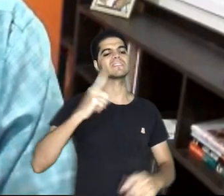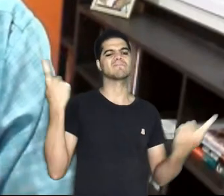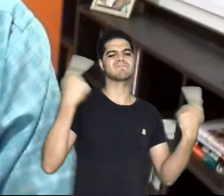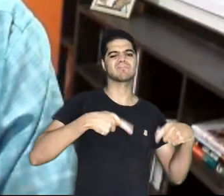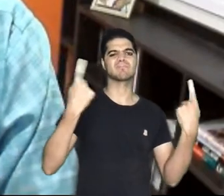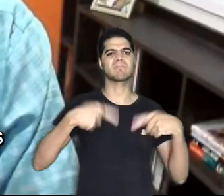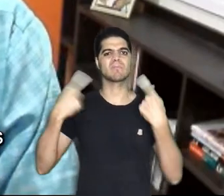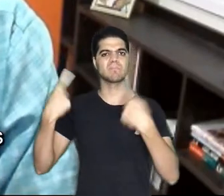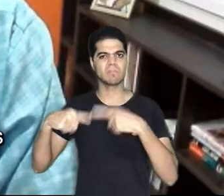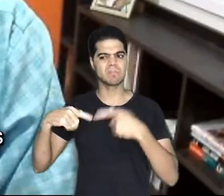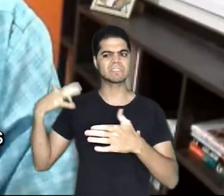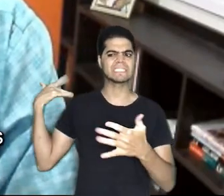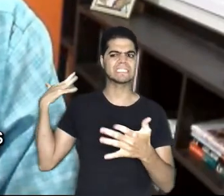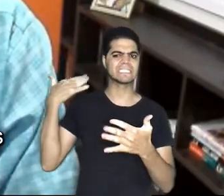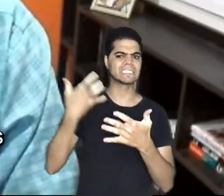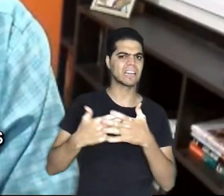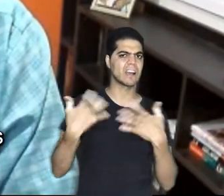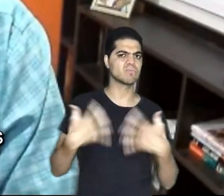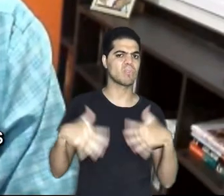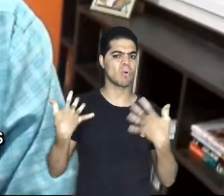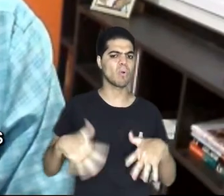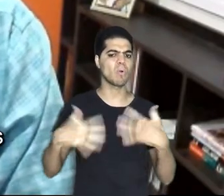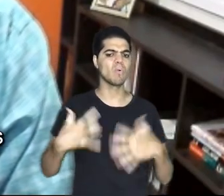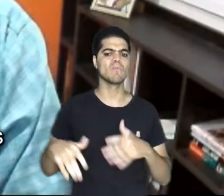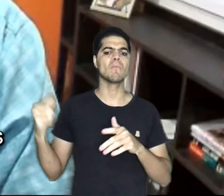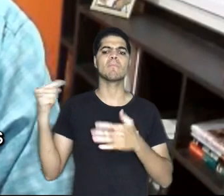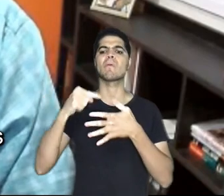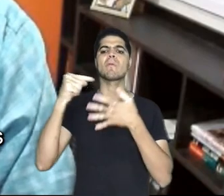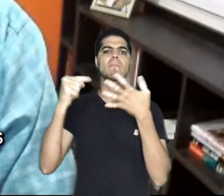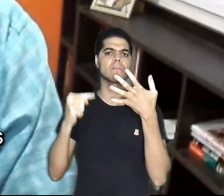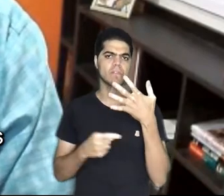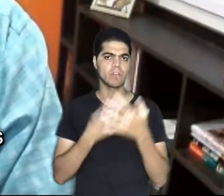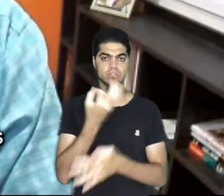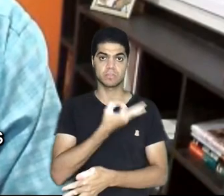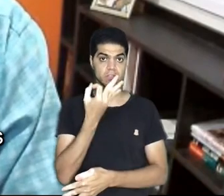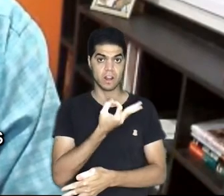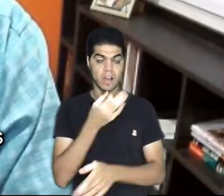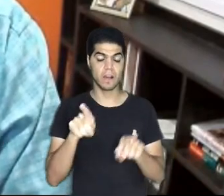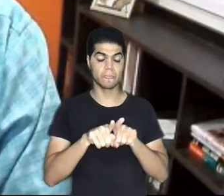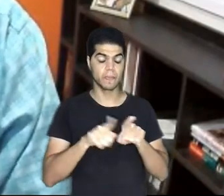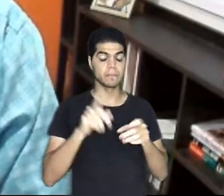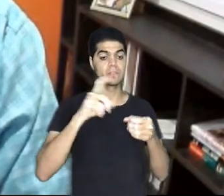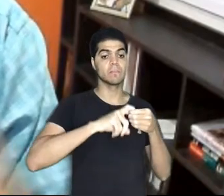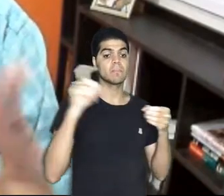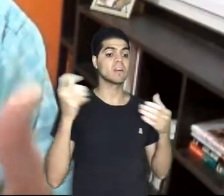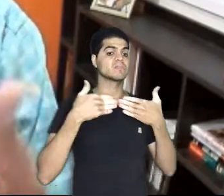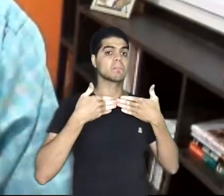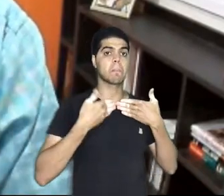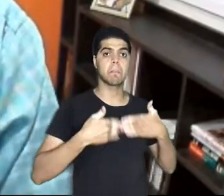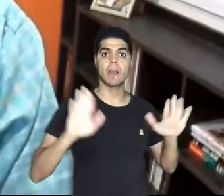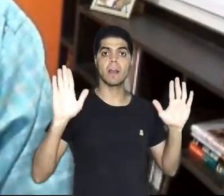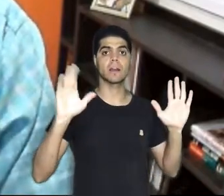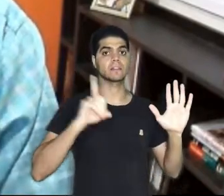muitas versões ao longo desses 200 anos, em questões que a independência começou a tocar,